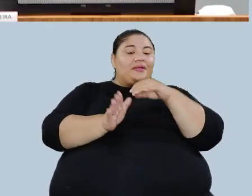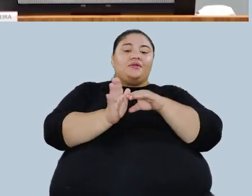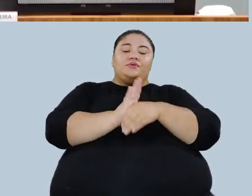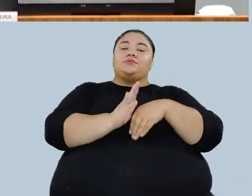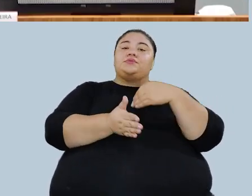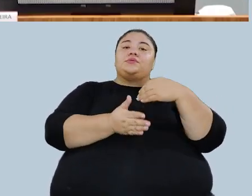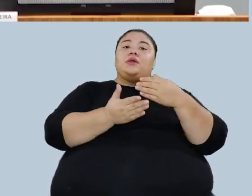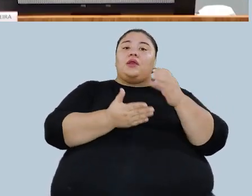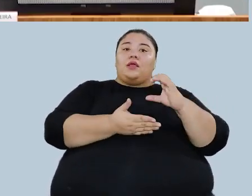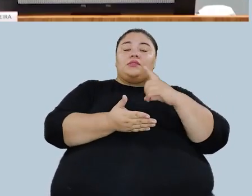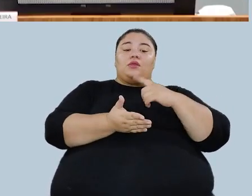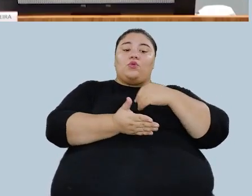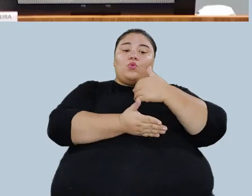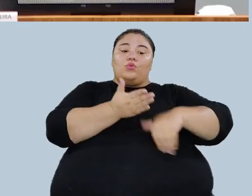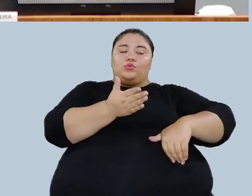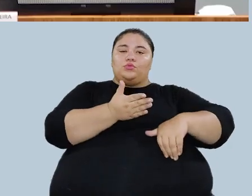desconto.